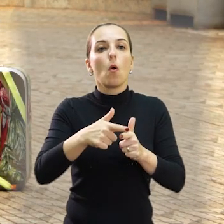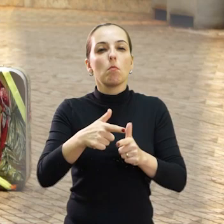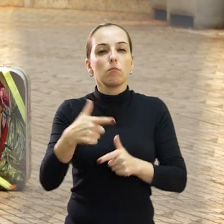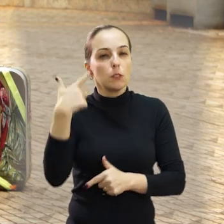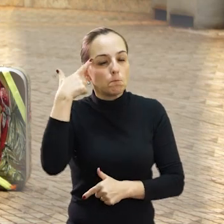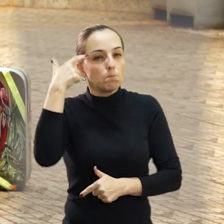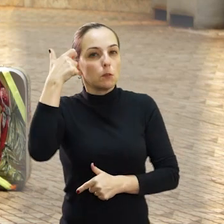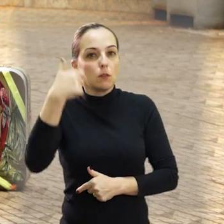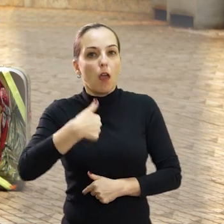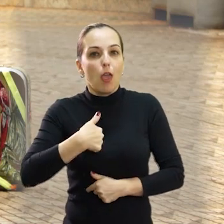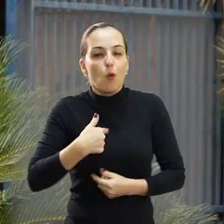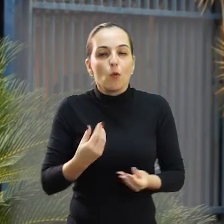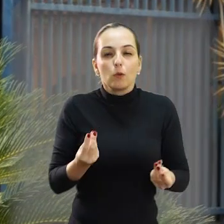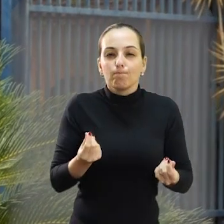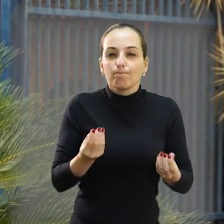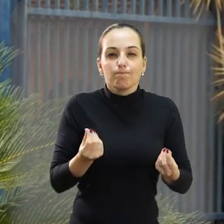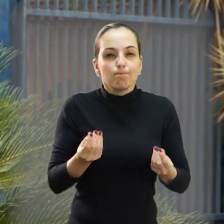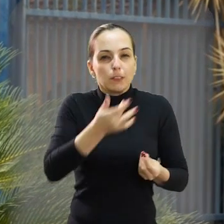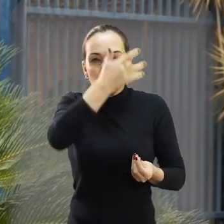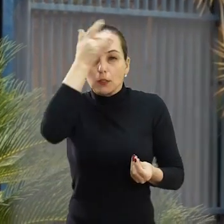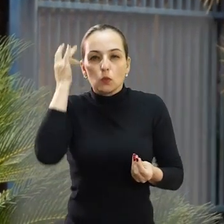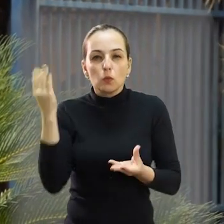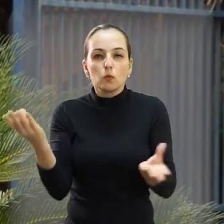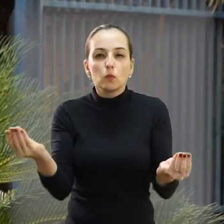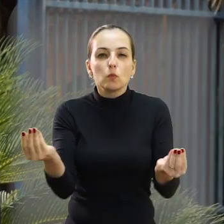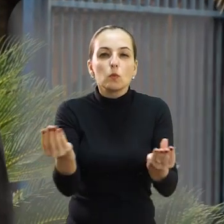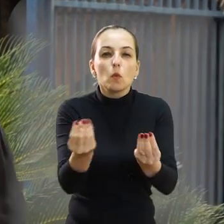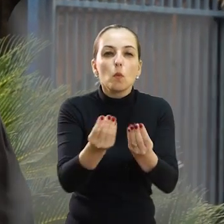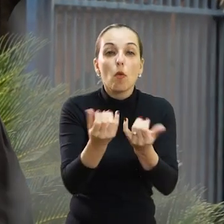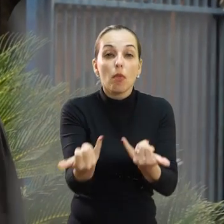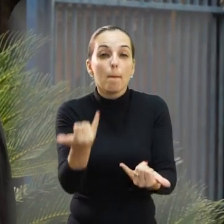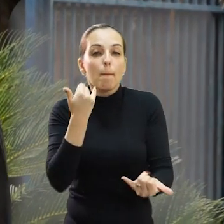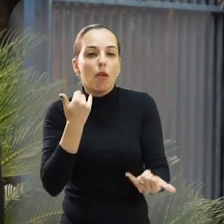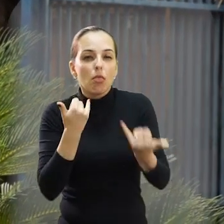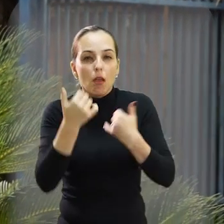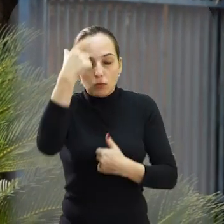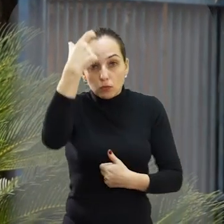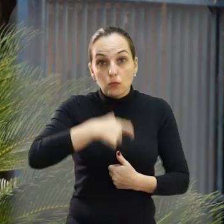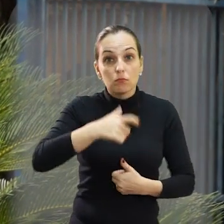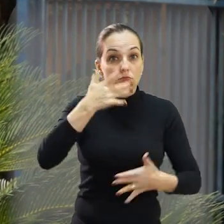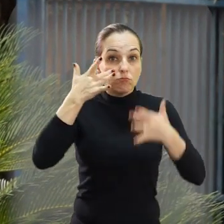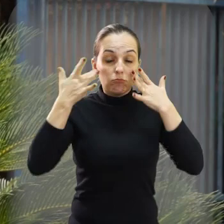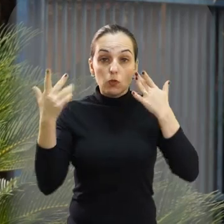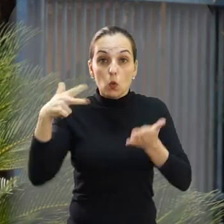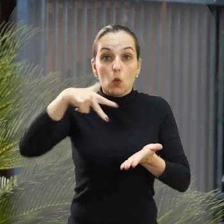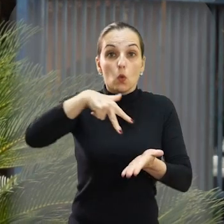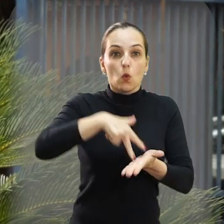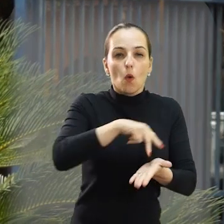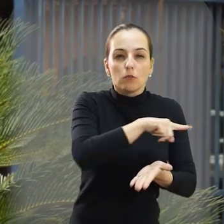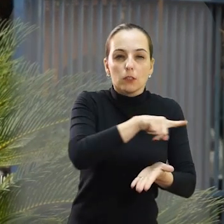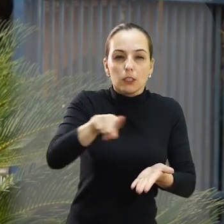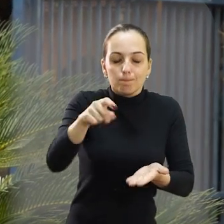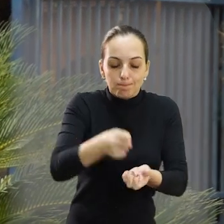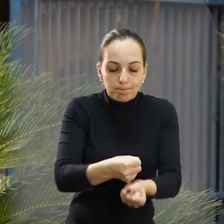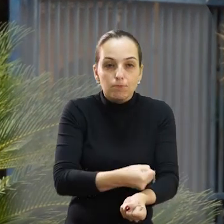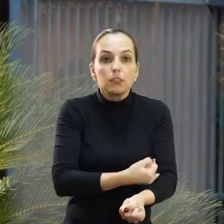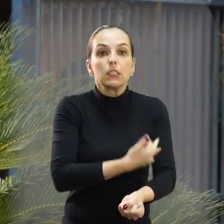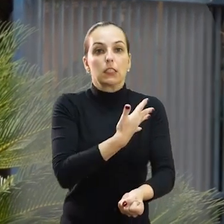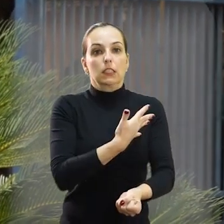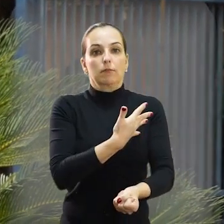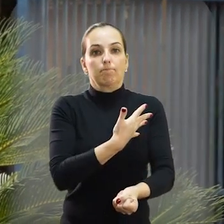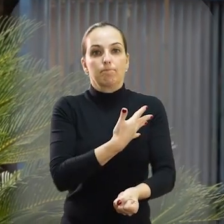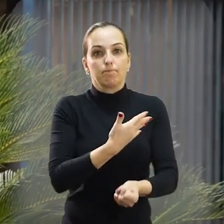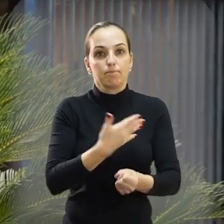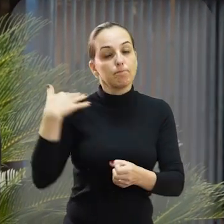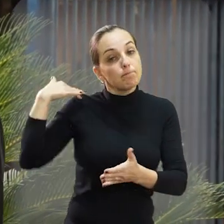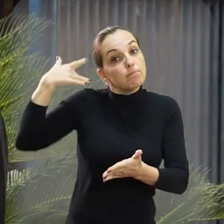Teatro Municipal. E aquilo me trouxe... As pessoas chegavam até mim e diziam o quanto haviam sido